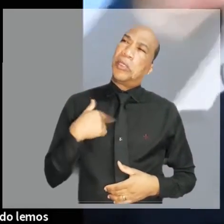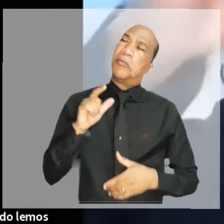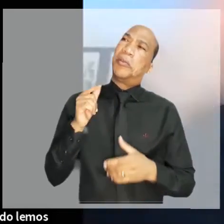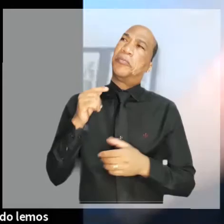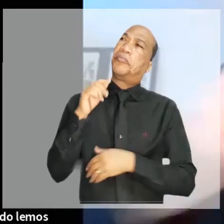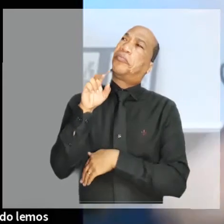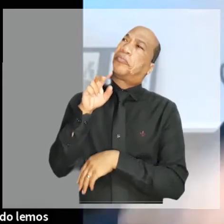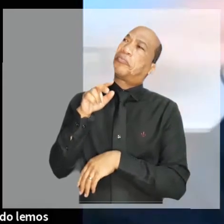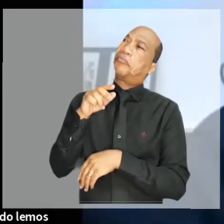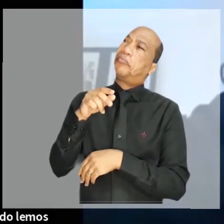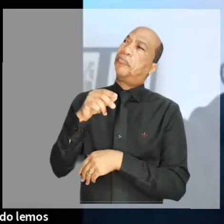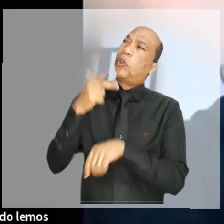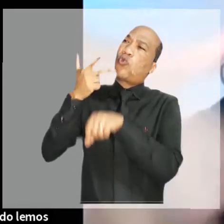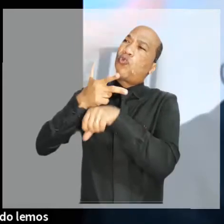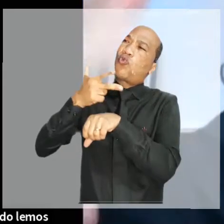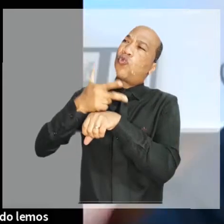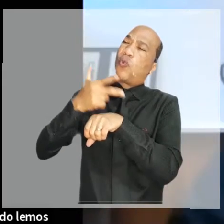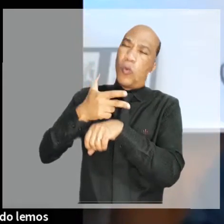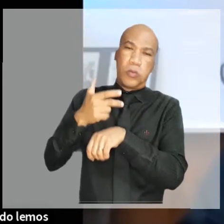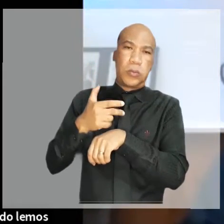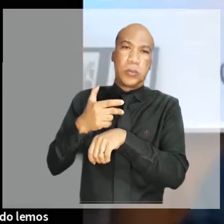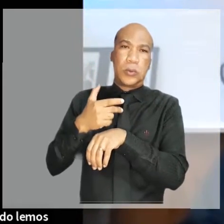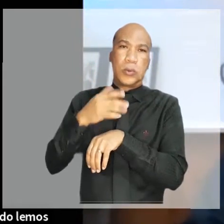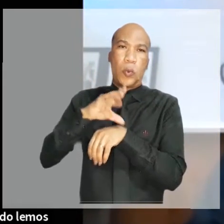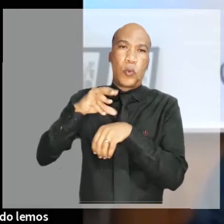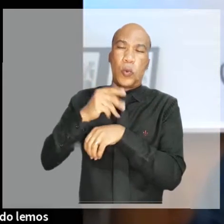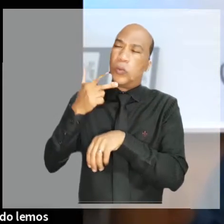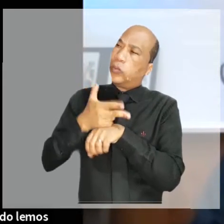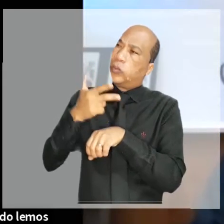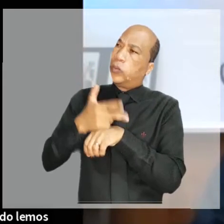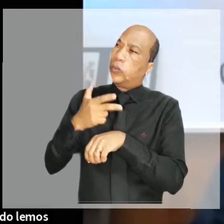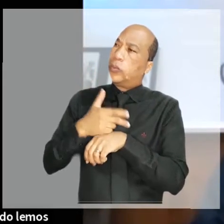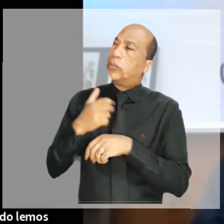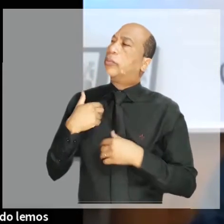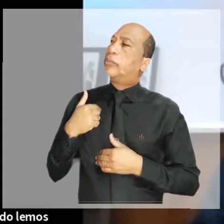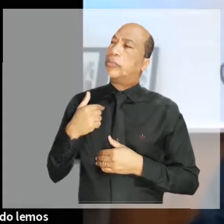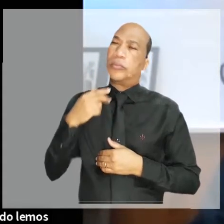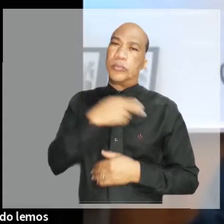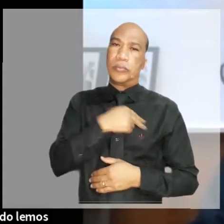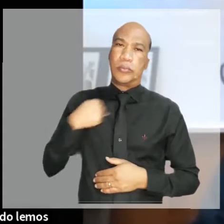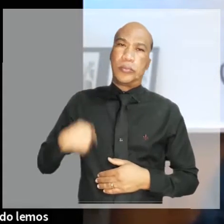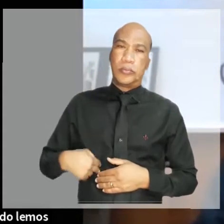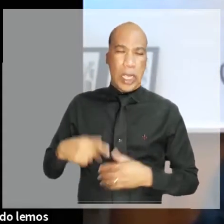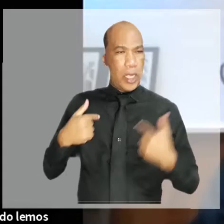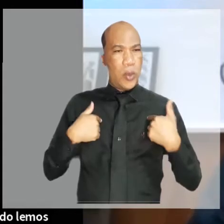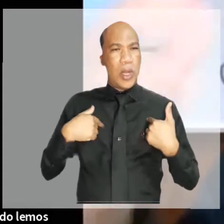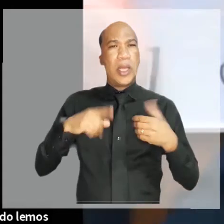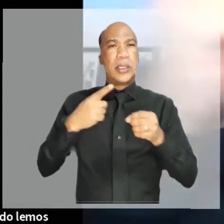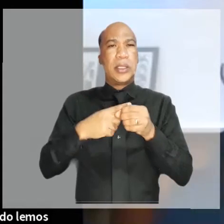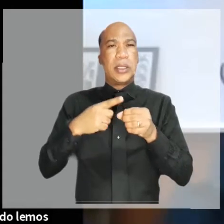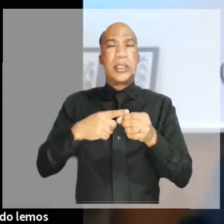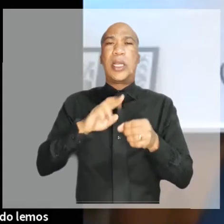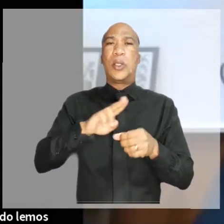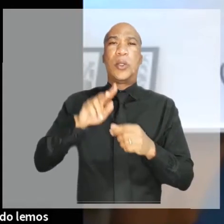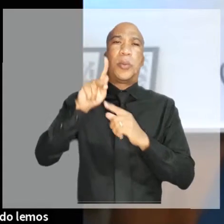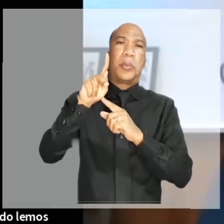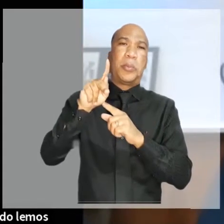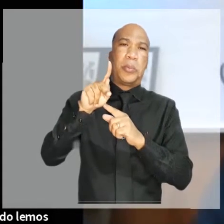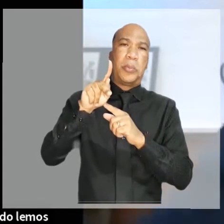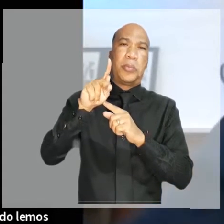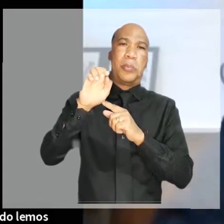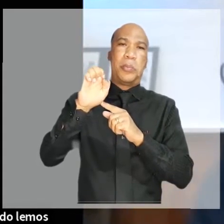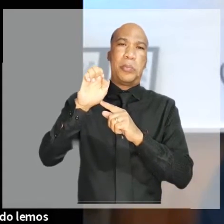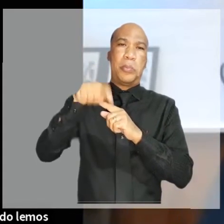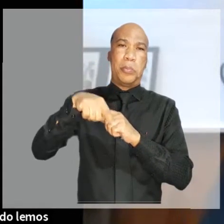obviamente, tudo muito planejado, meses antes de antecedência, a gente estava na cidade de Pequim, e, de repente,